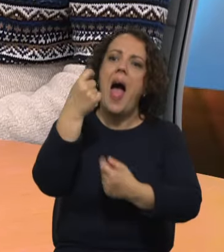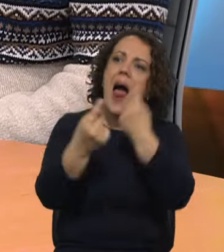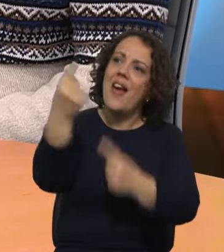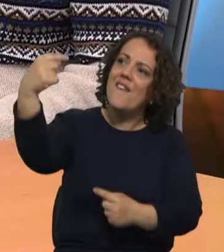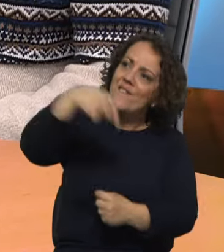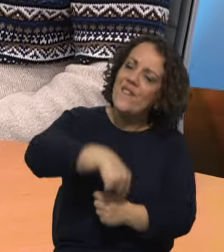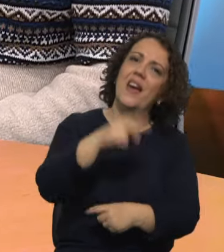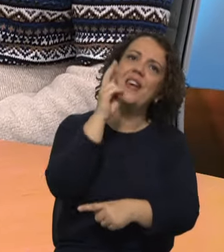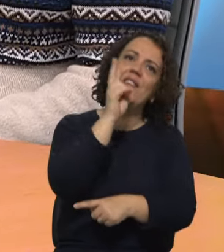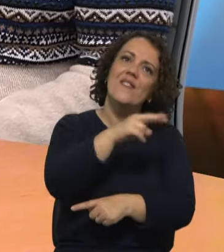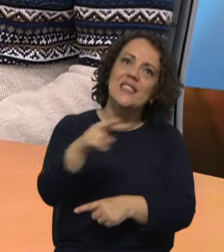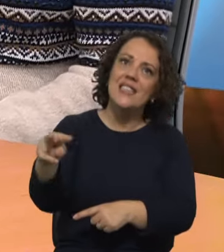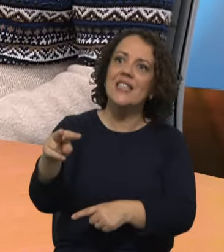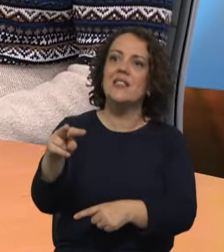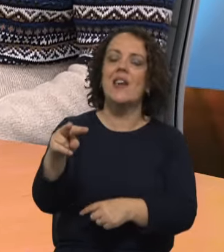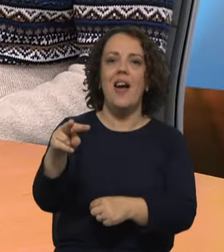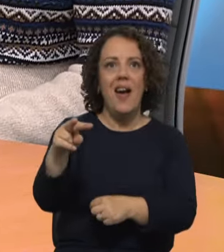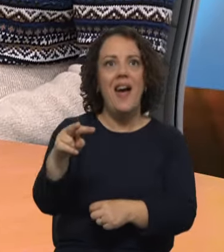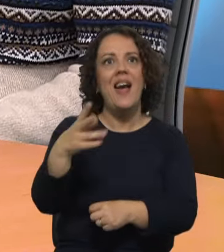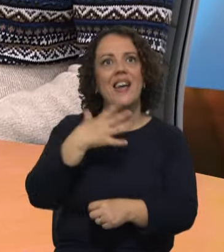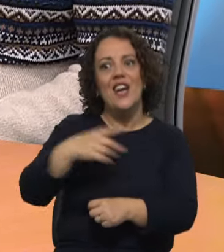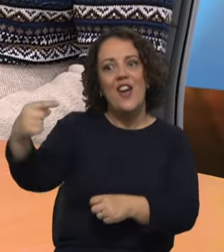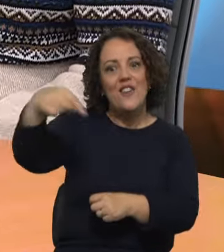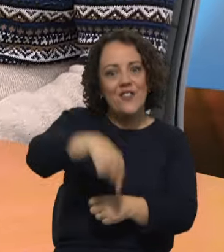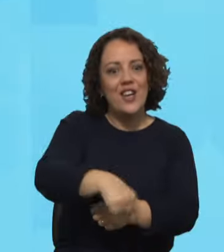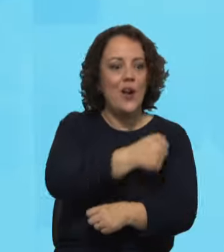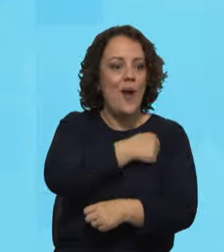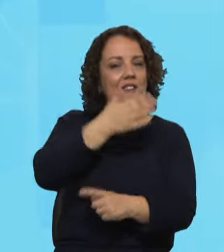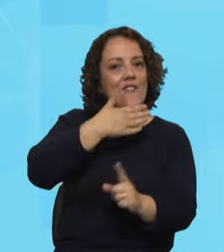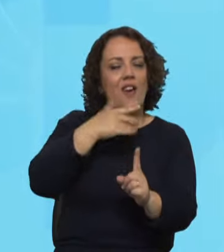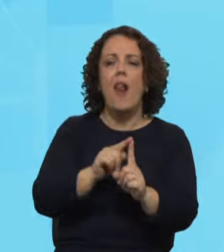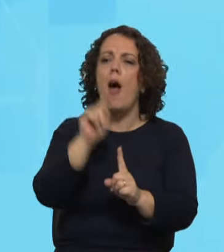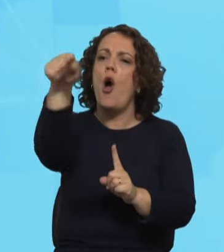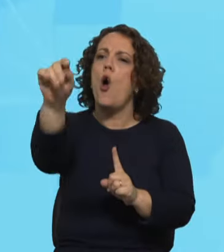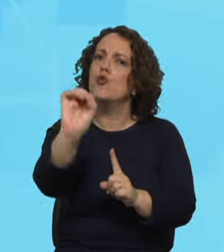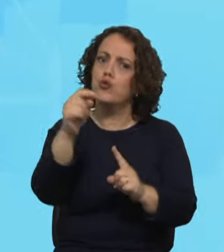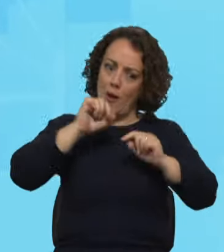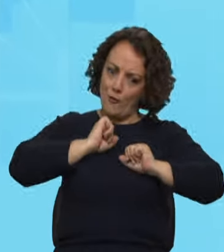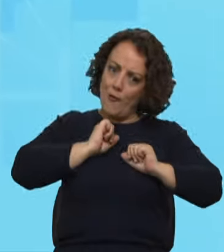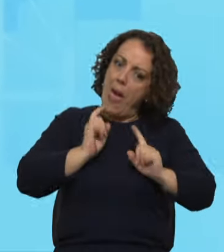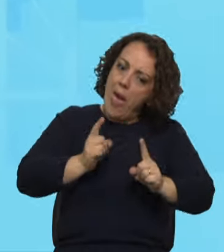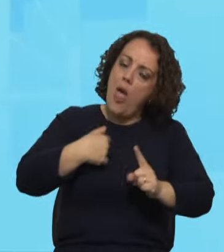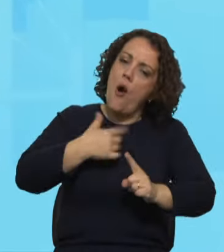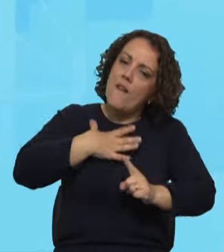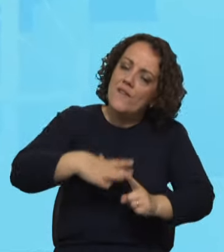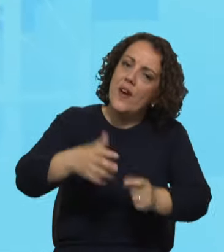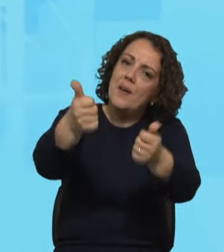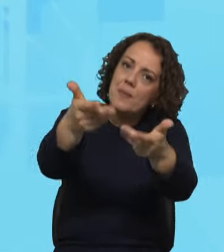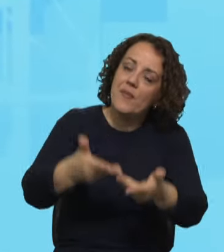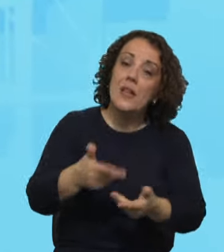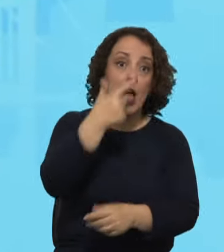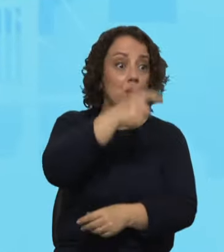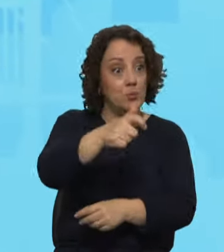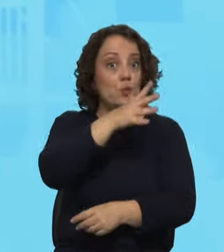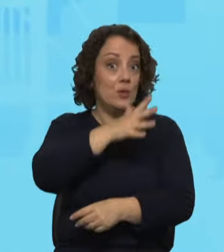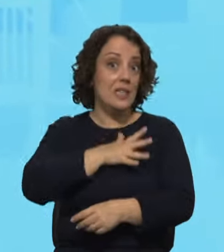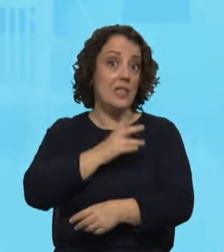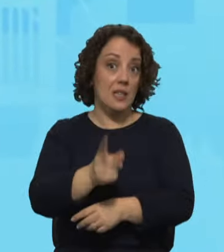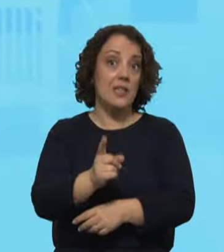e Que alguém tenha escolhido ficar na nossa Vila e não notra então nós reconhecimento de dignidade das pessoas também as pessoas diziam noos que sim não é